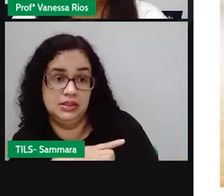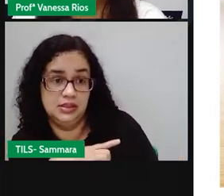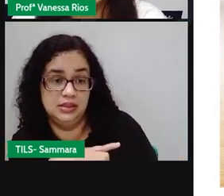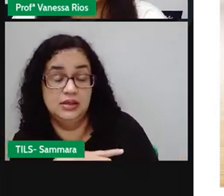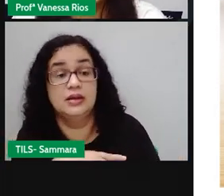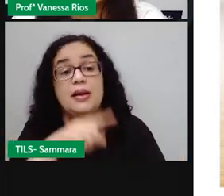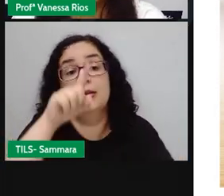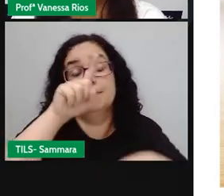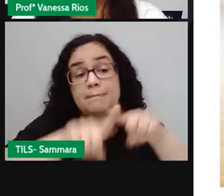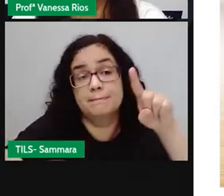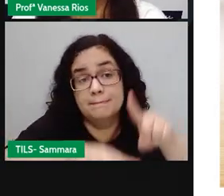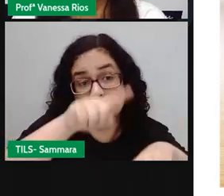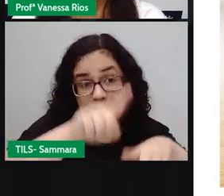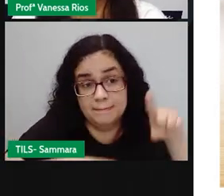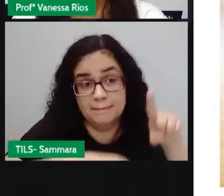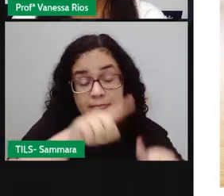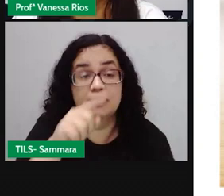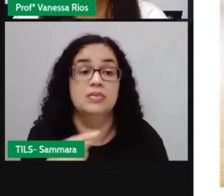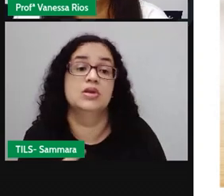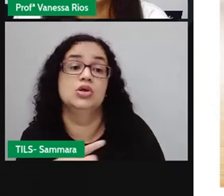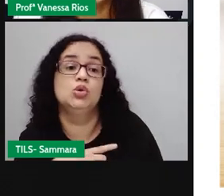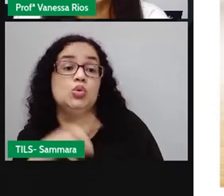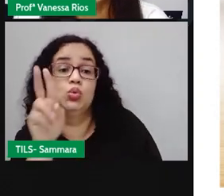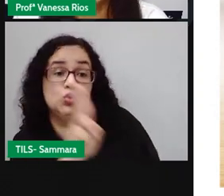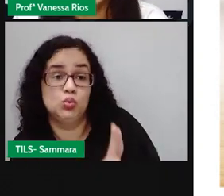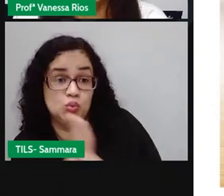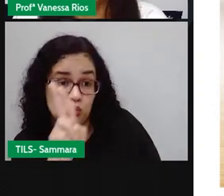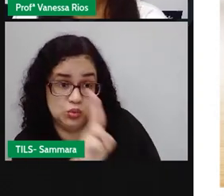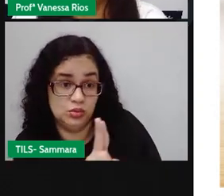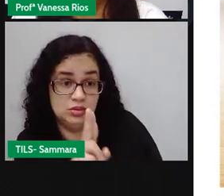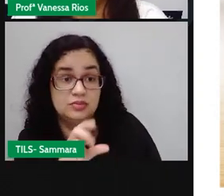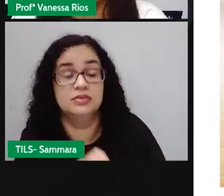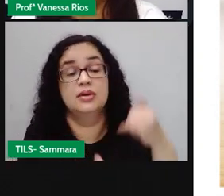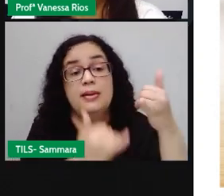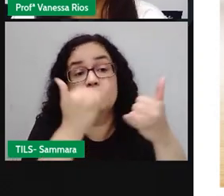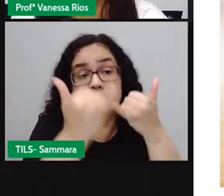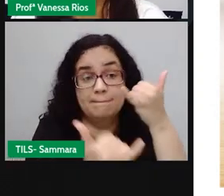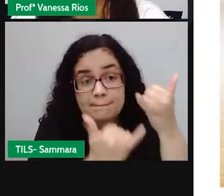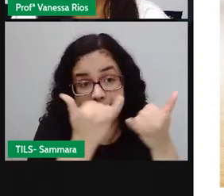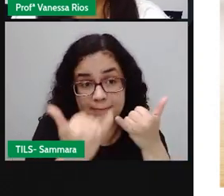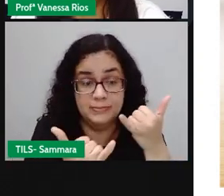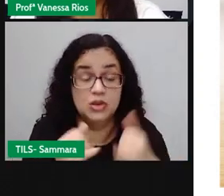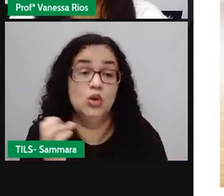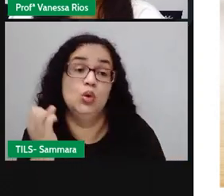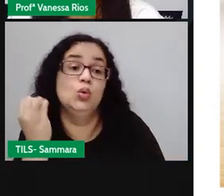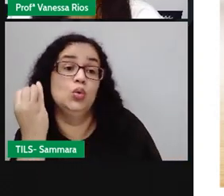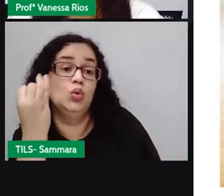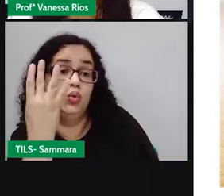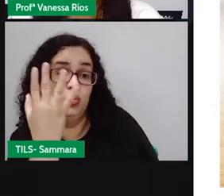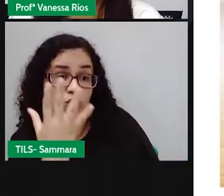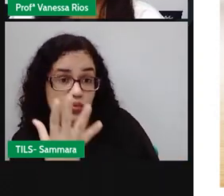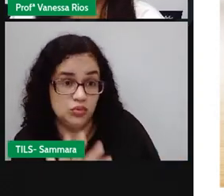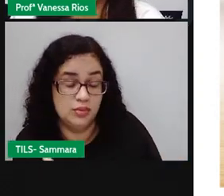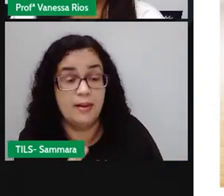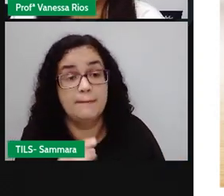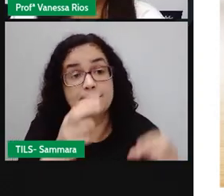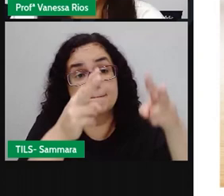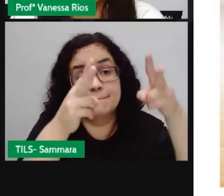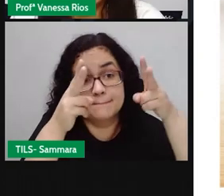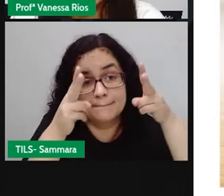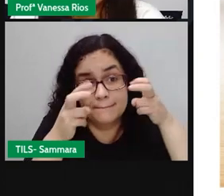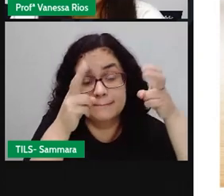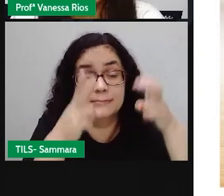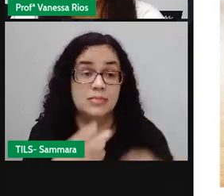existem materiais que são usados para fazer brinquedos. Numa grande quantidade, né? A gente percebe aí